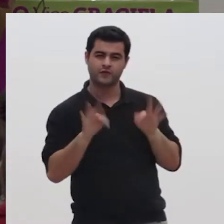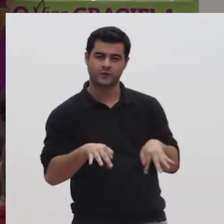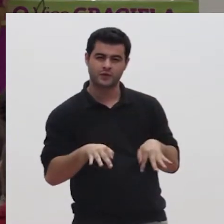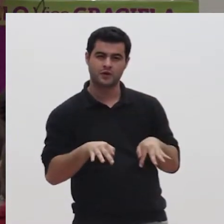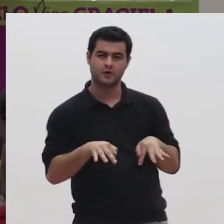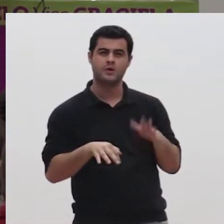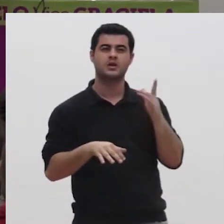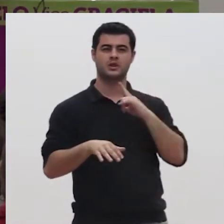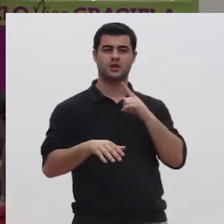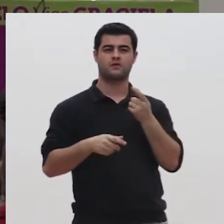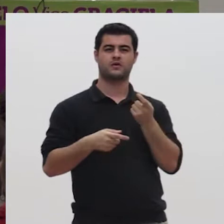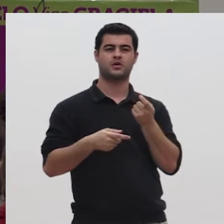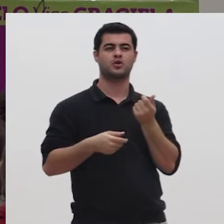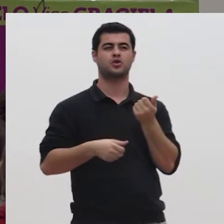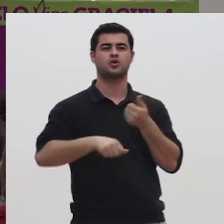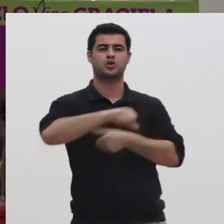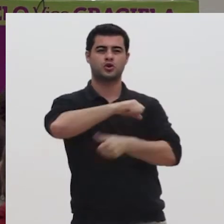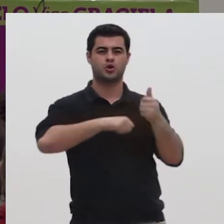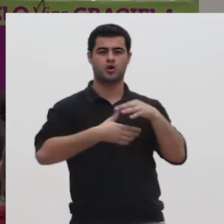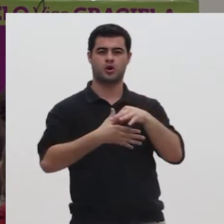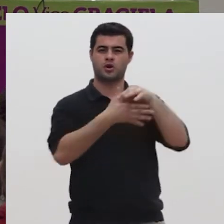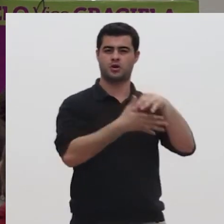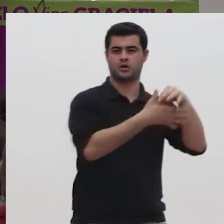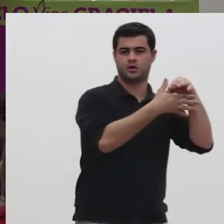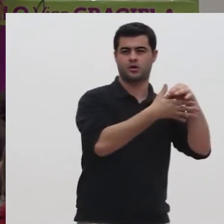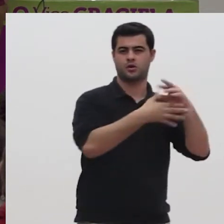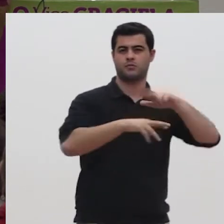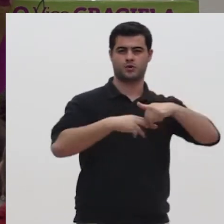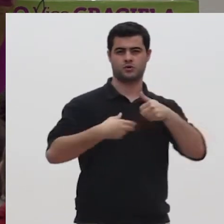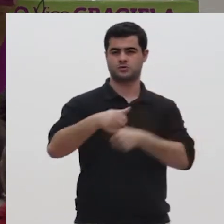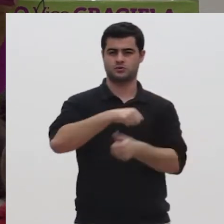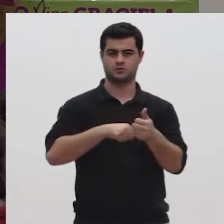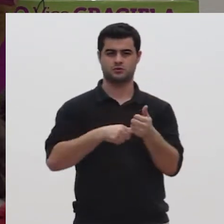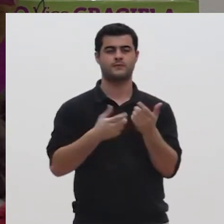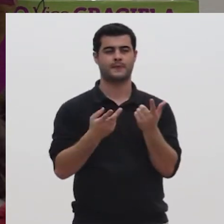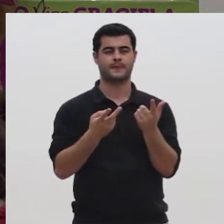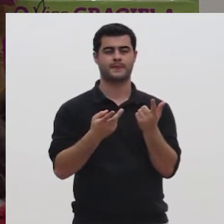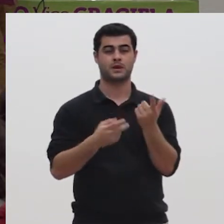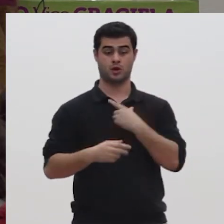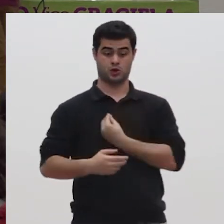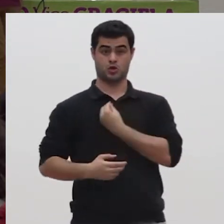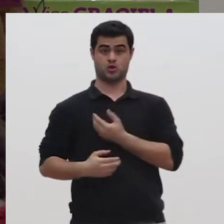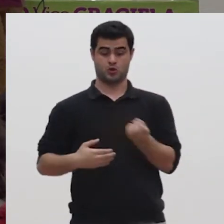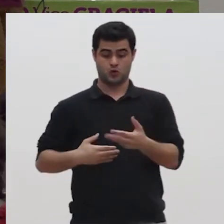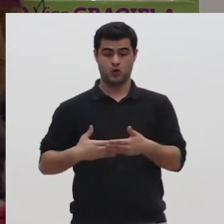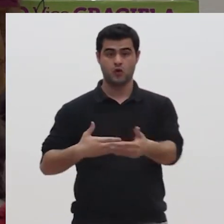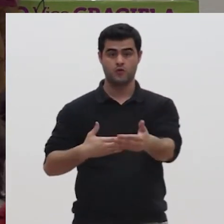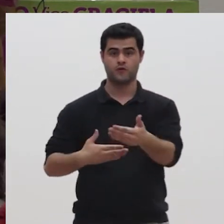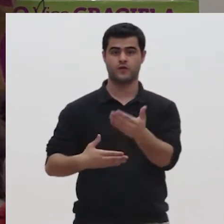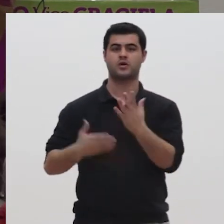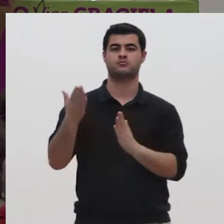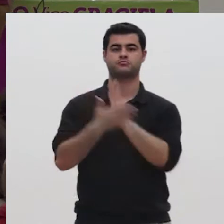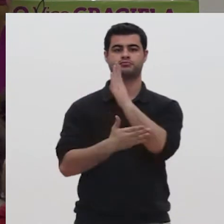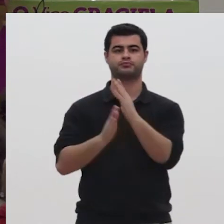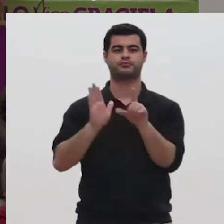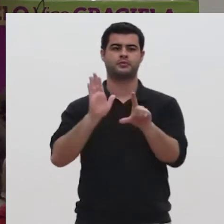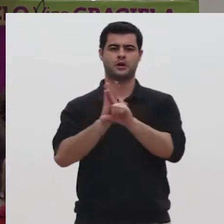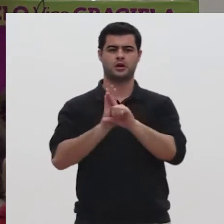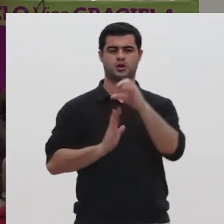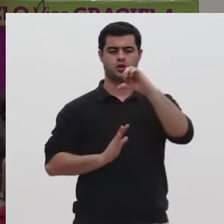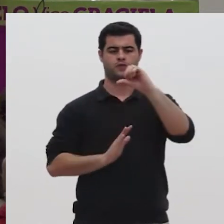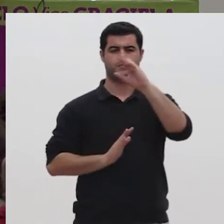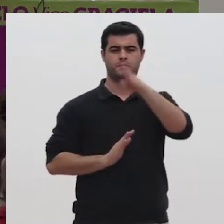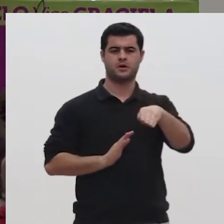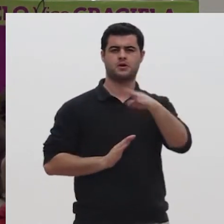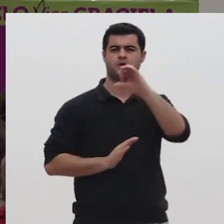troca de gestão do bonde para a nossa gestão, a atual reitoria aprovou uma resolução 96/15 que afeta